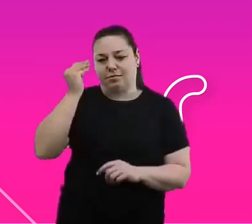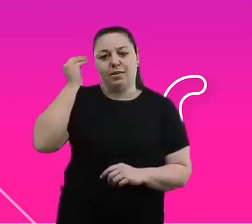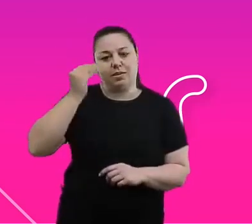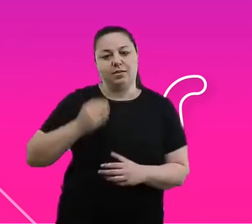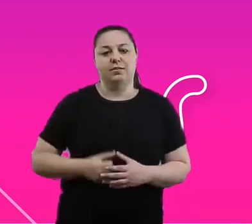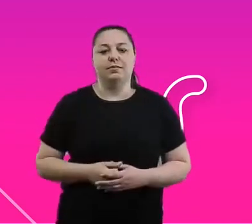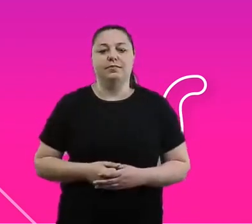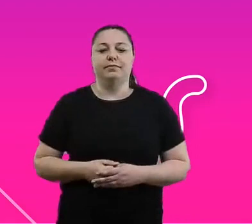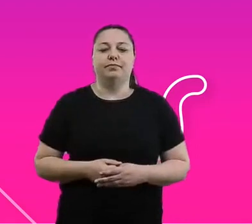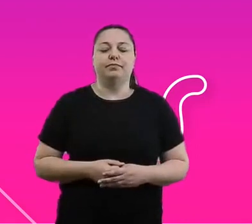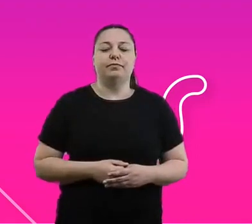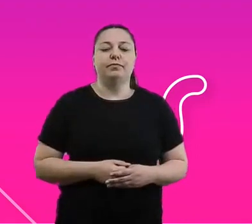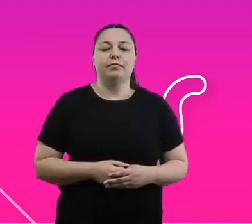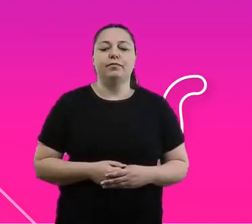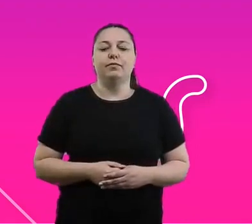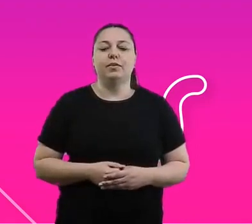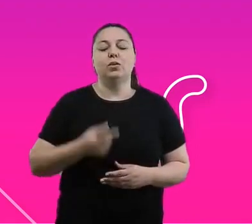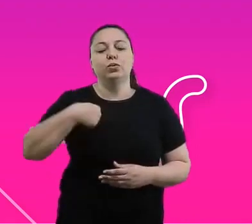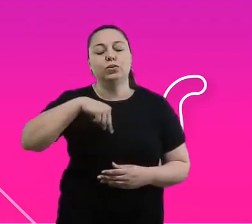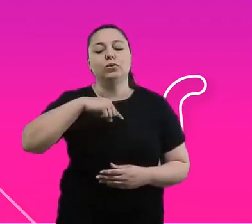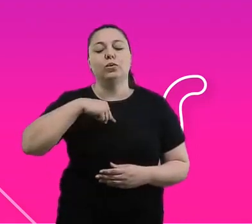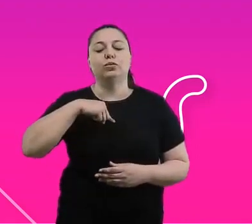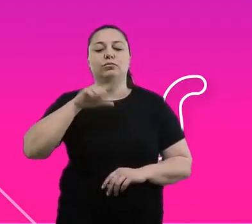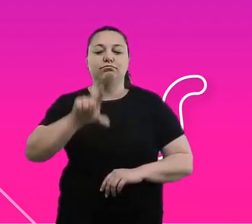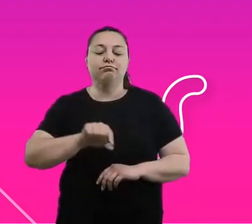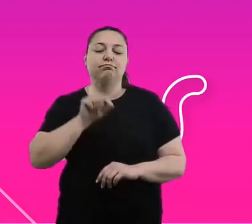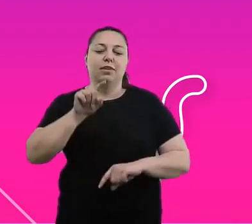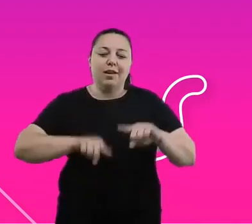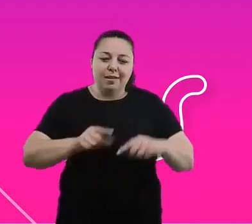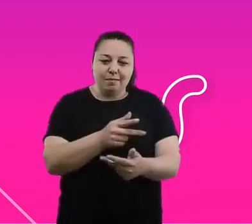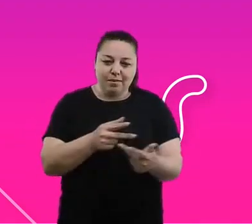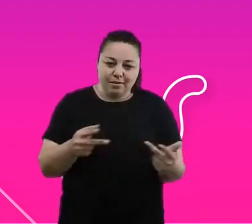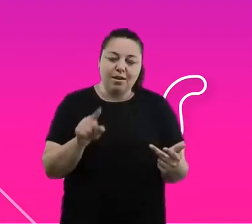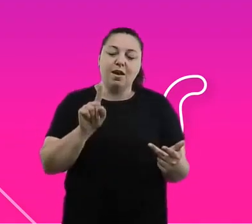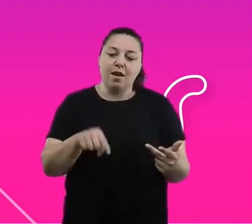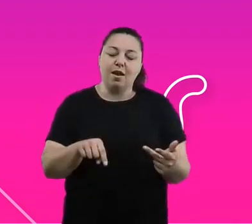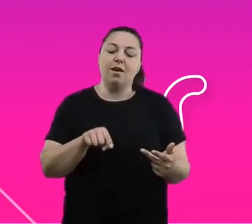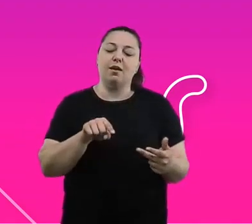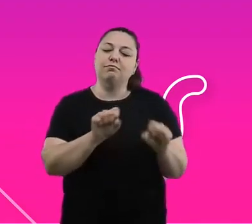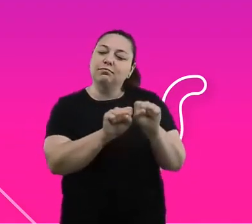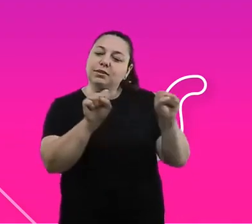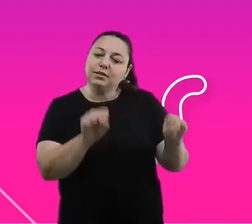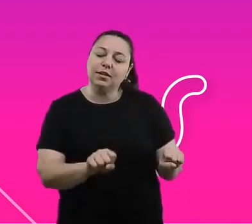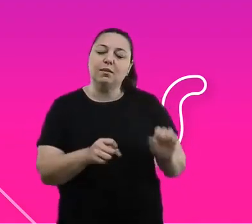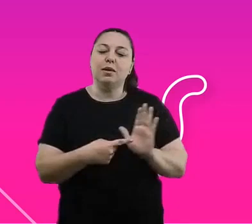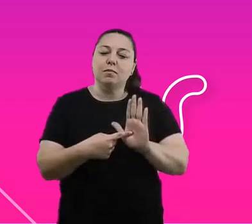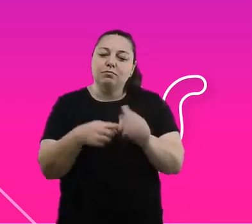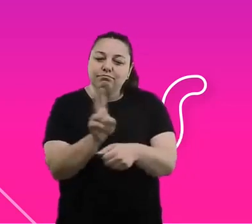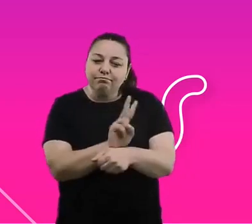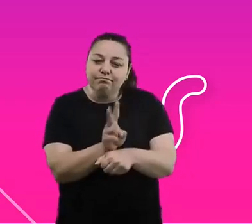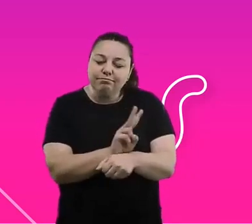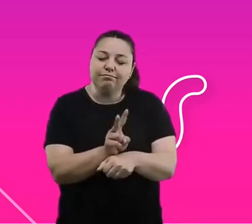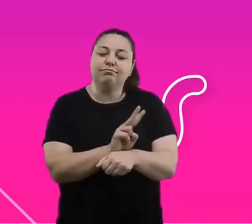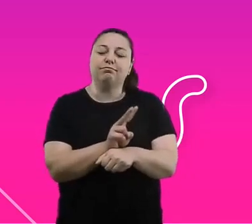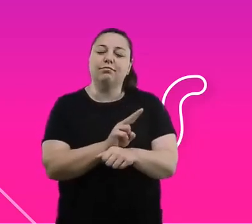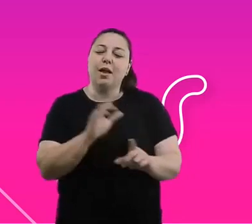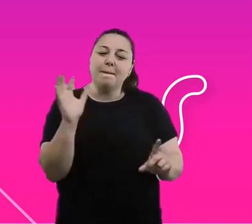O nosso produto é uma ferramenta que vai possibilitar o monitoramento do impacto da pandemia no mercado de trabalho do Estado.